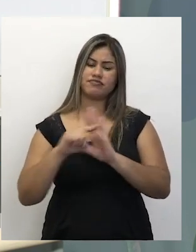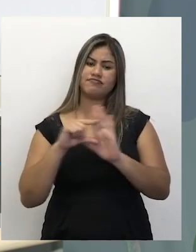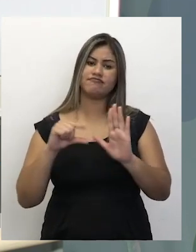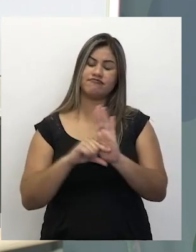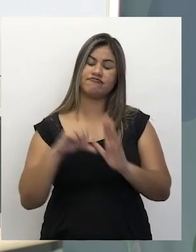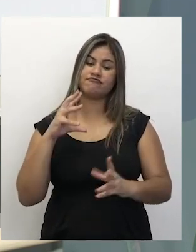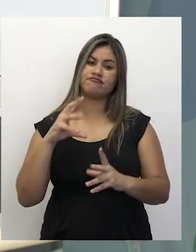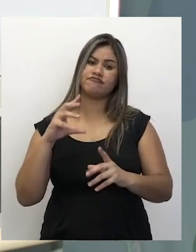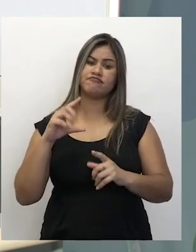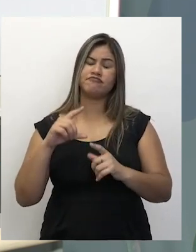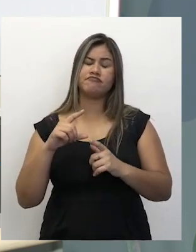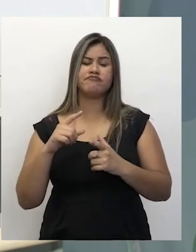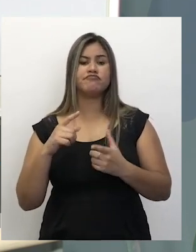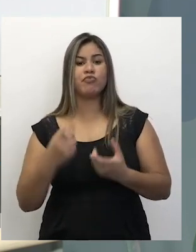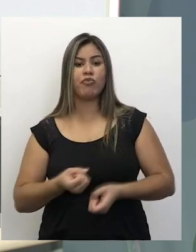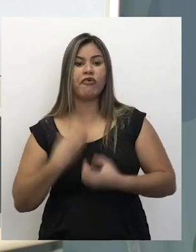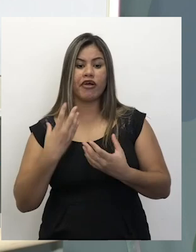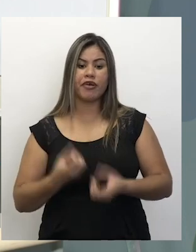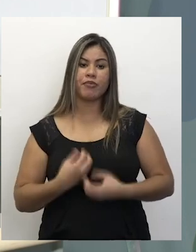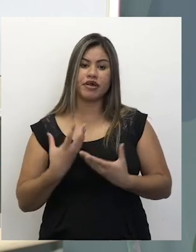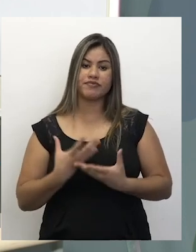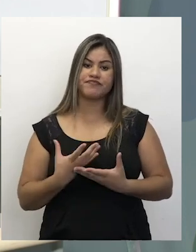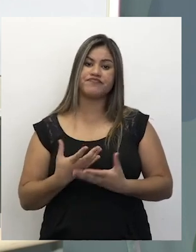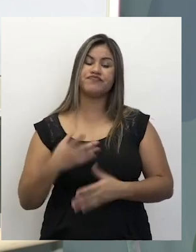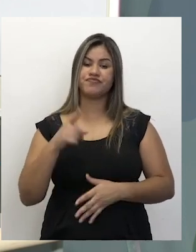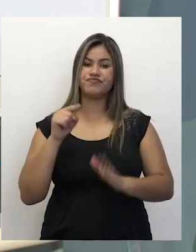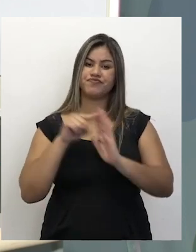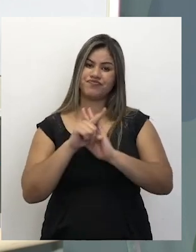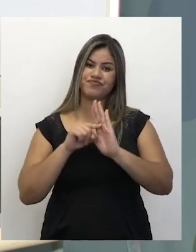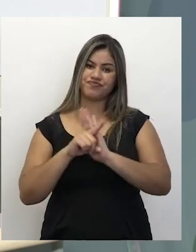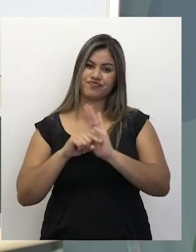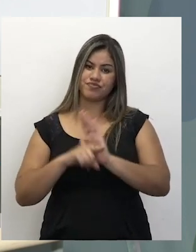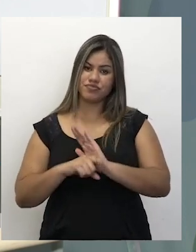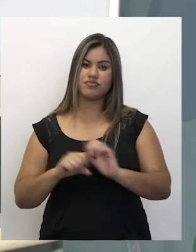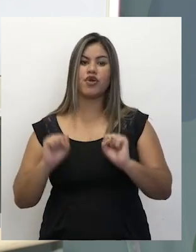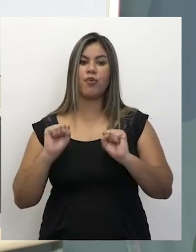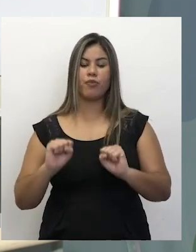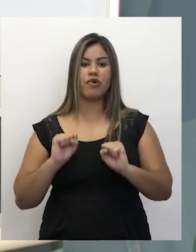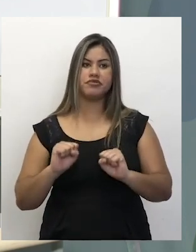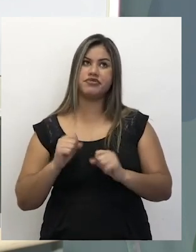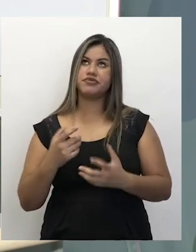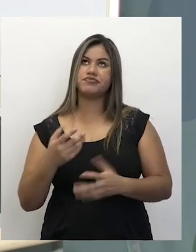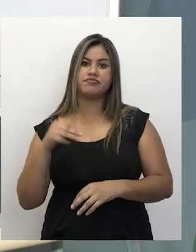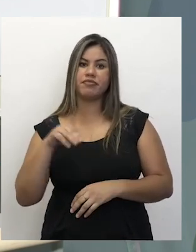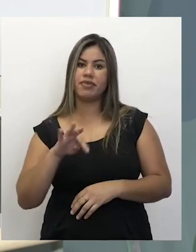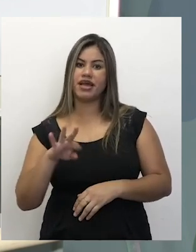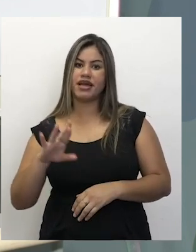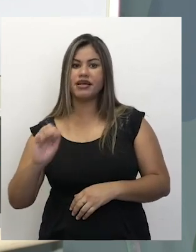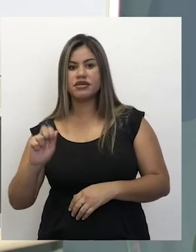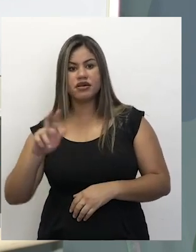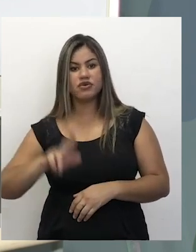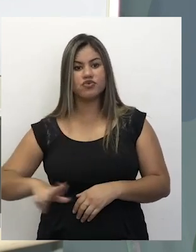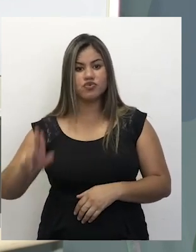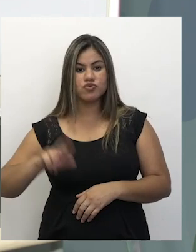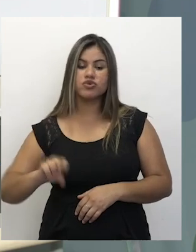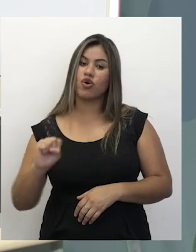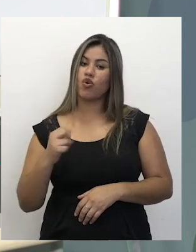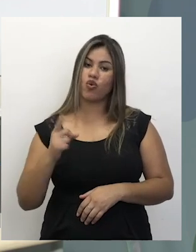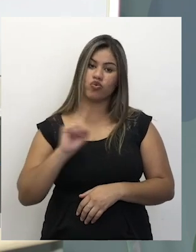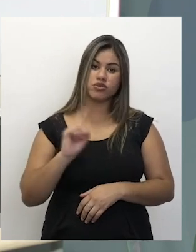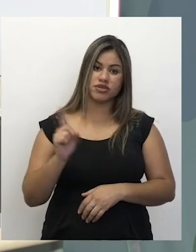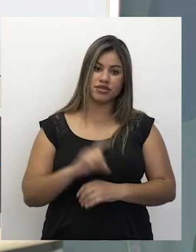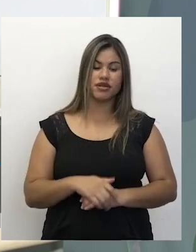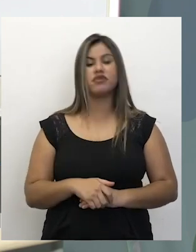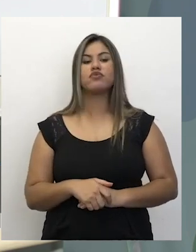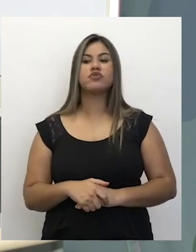Ou seja você pode poetizar buscando fazer métrica busca do não fazer métrica Então hoje